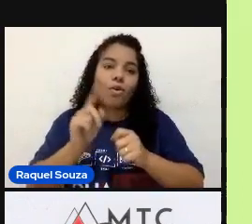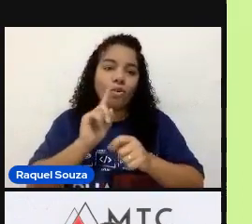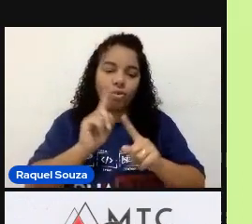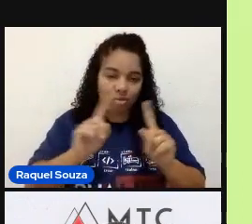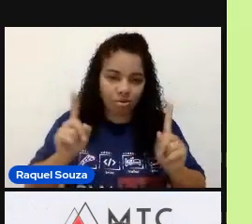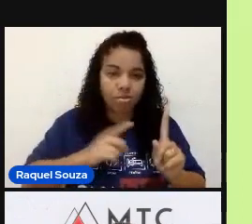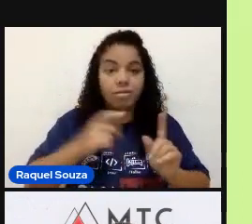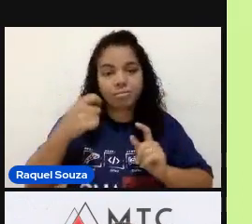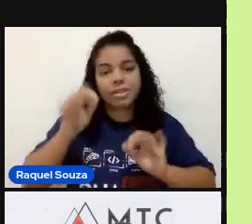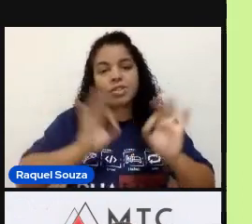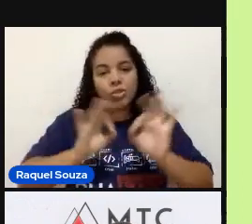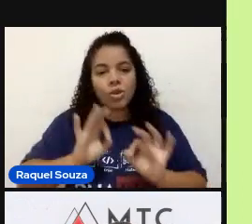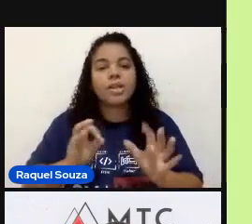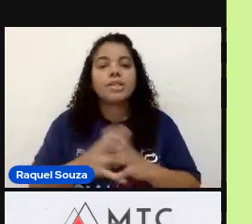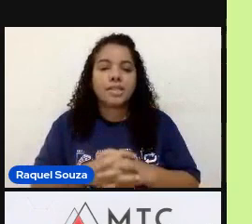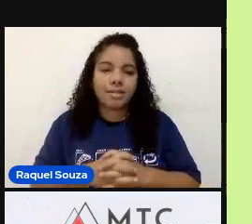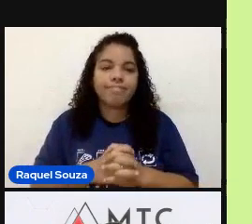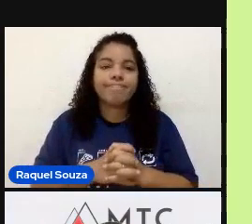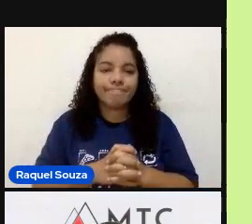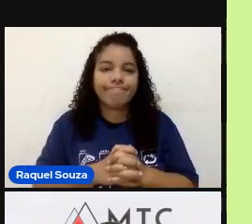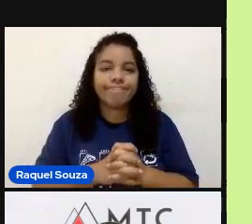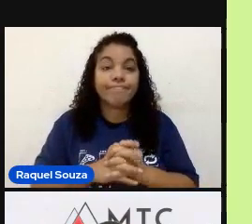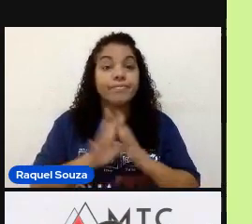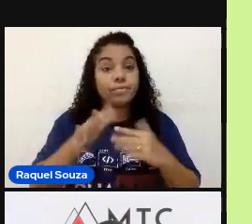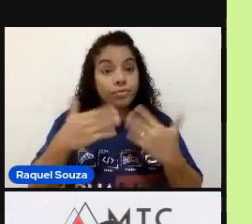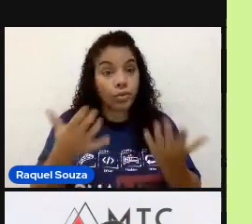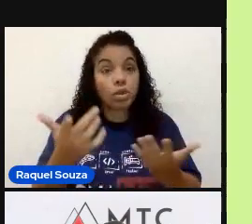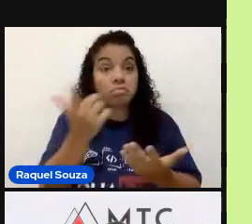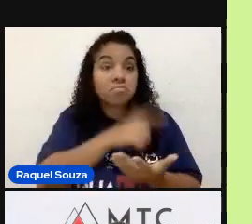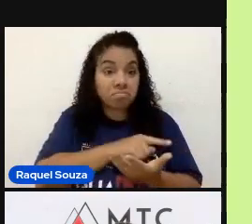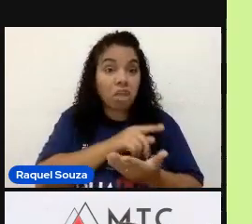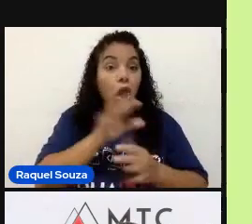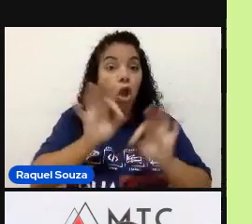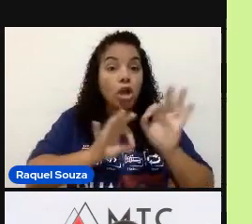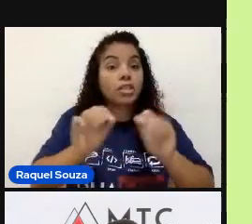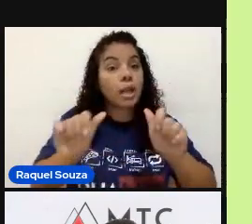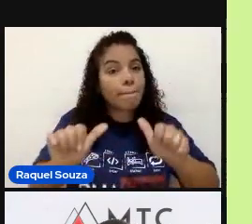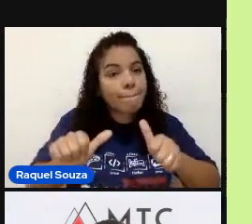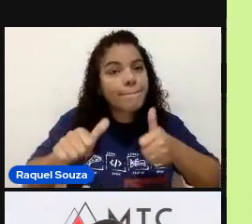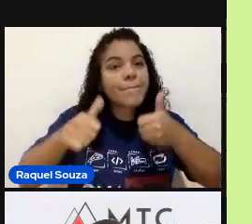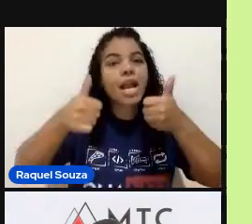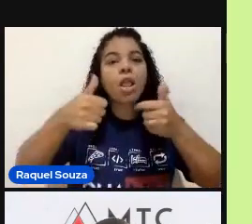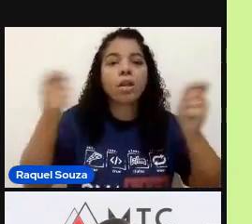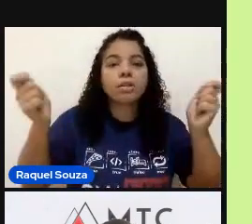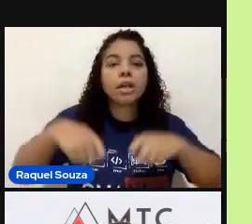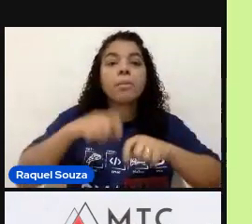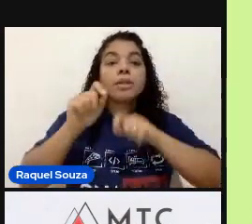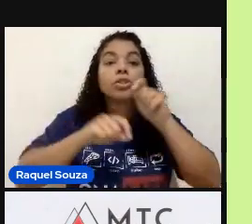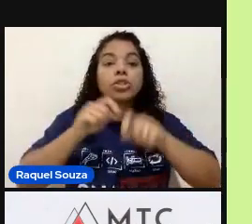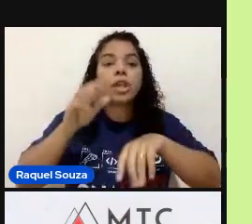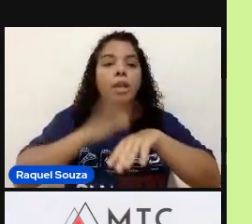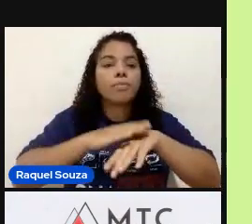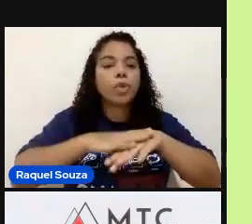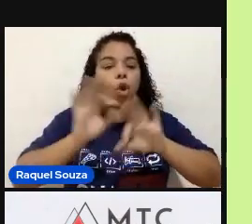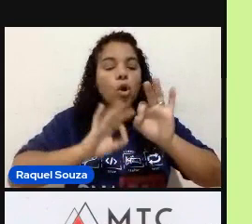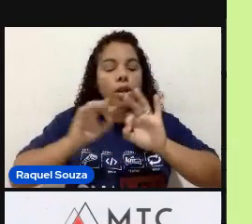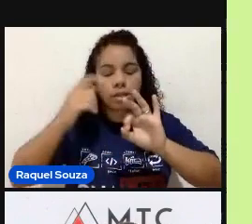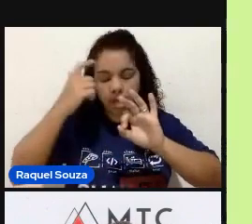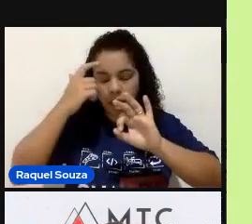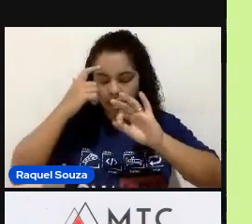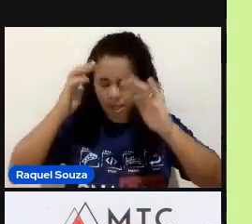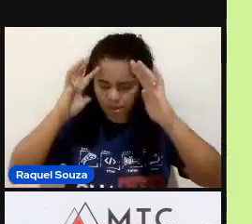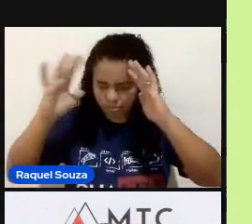organizar. Quando a gente se organiza, a gente melhora a capacidade de organizar os pensamentos